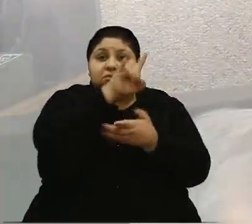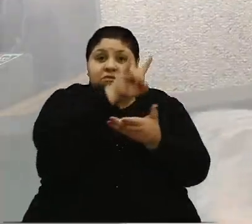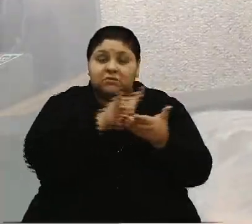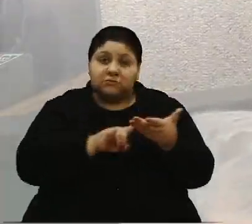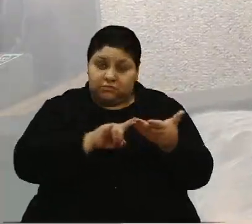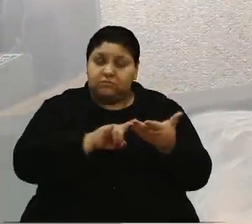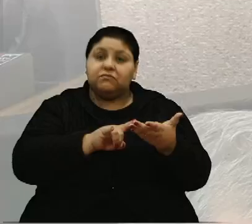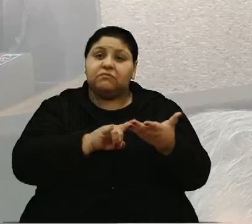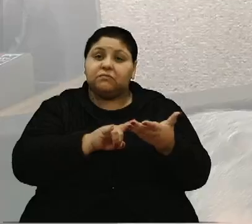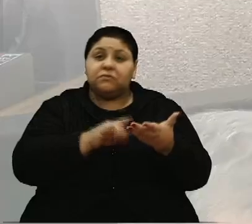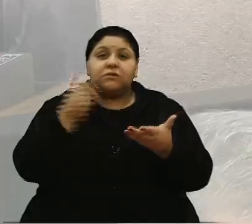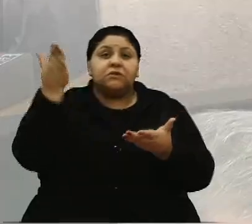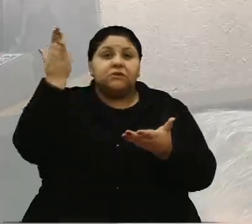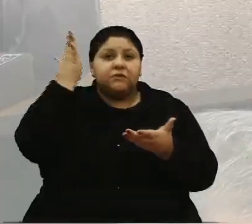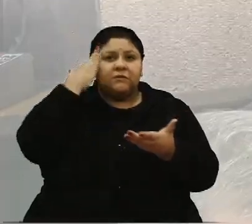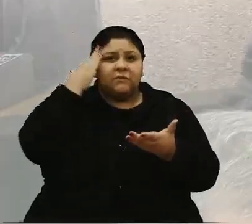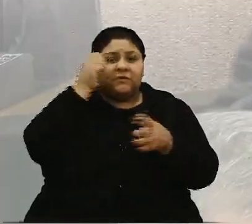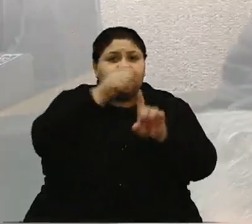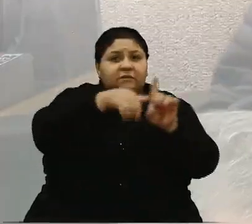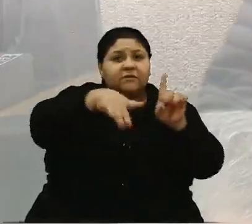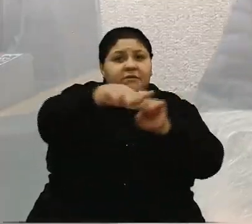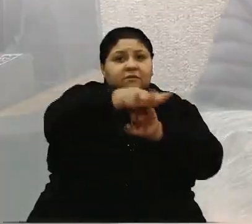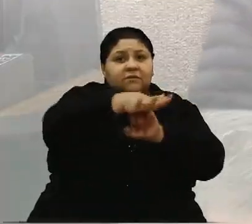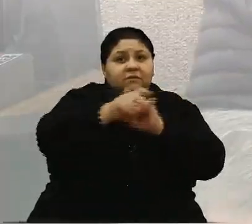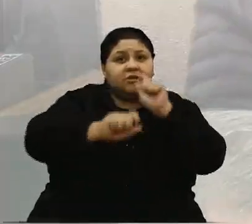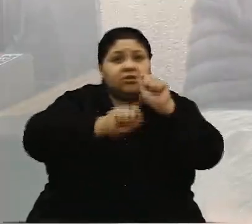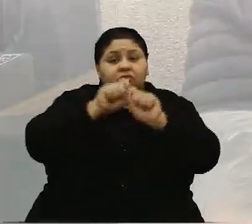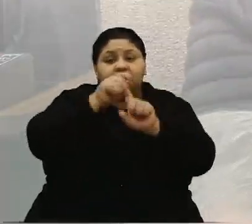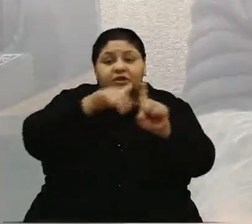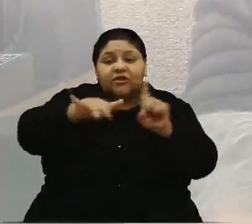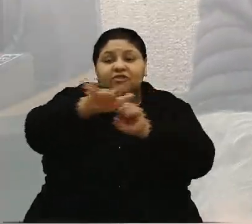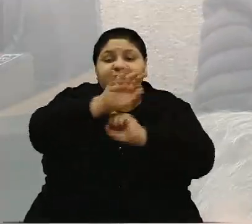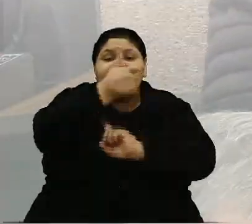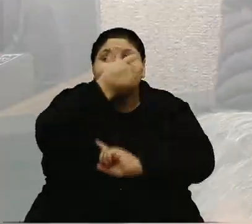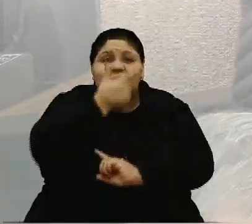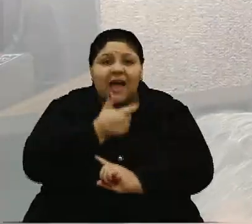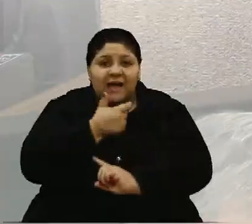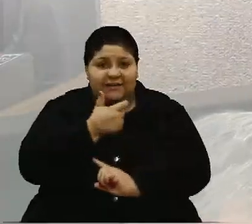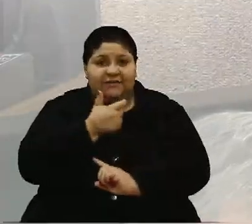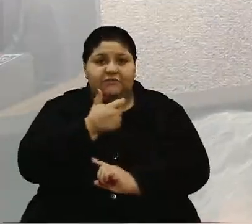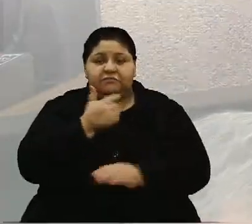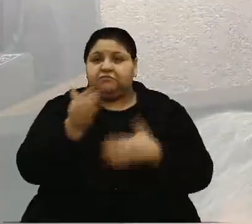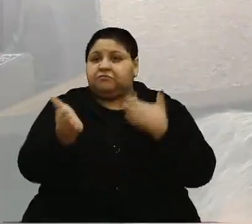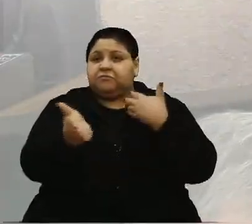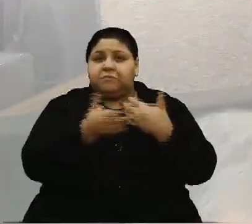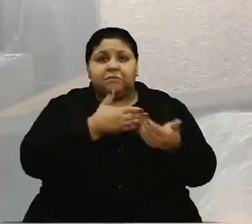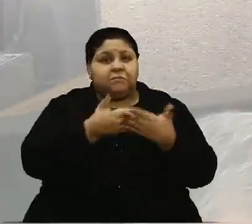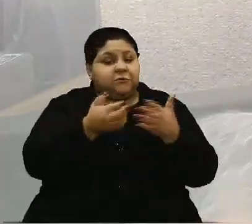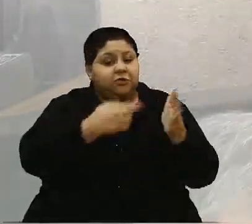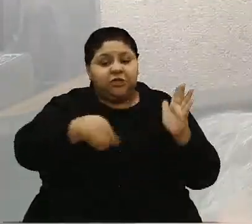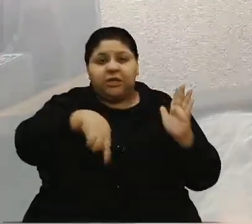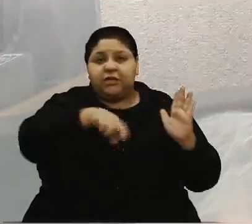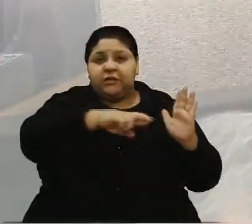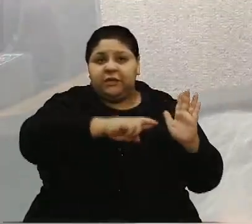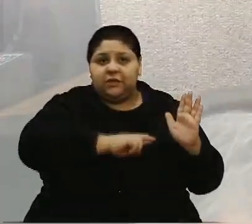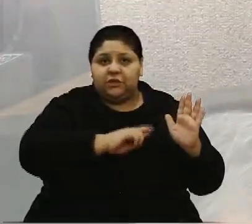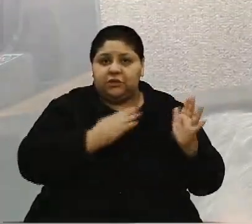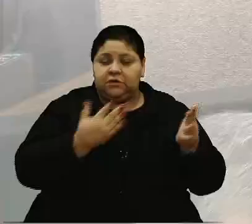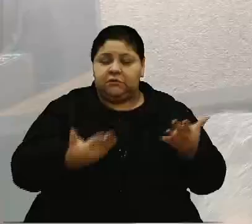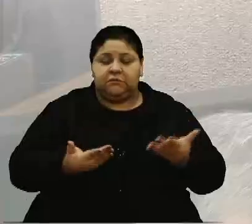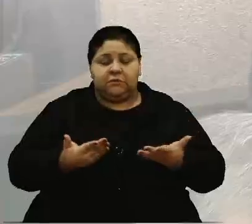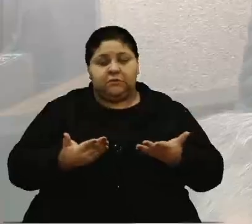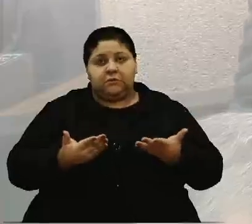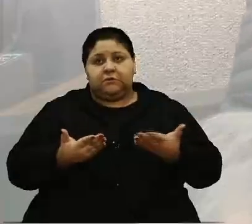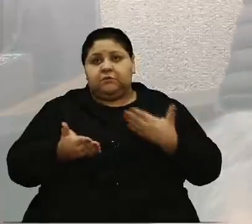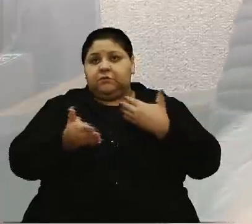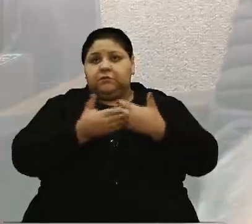plebiscito, para saber diante da sociedade o que a sociedade acha, independente de crença, independente